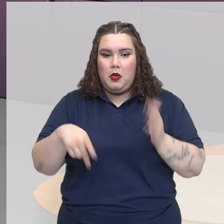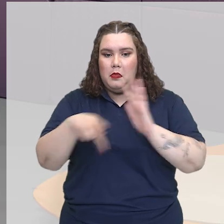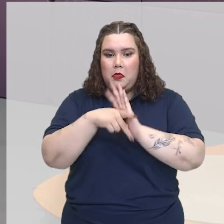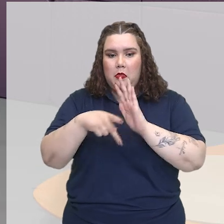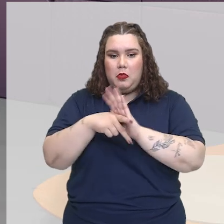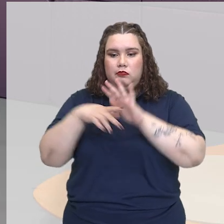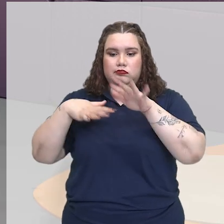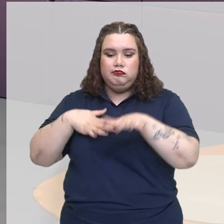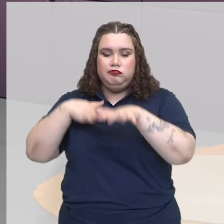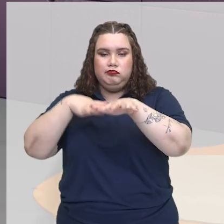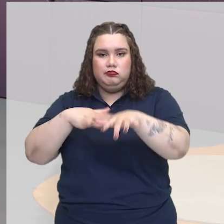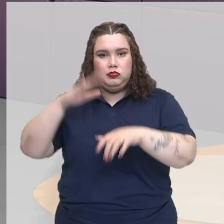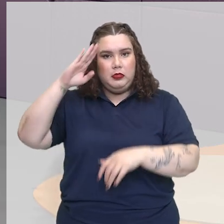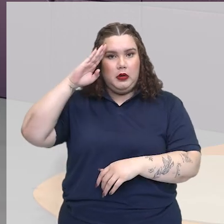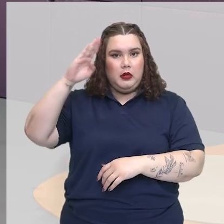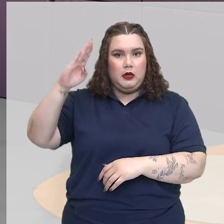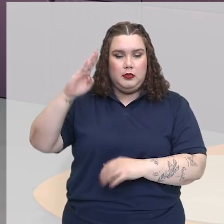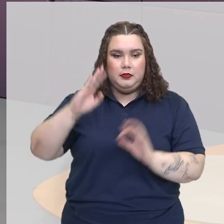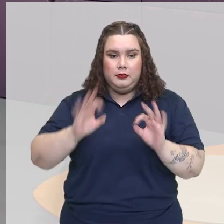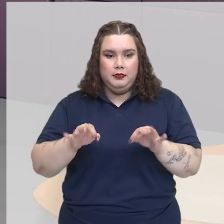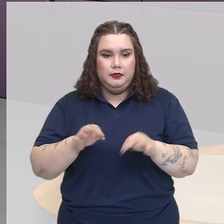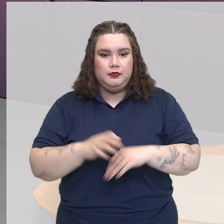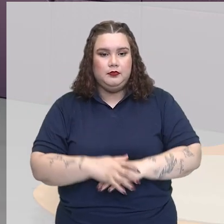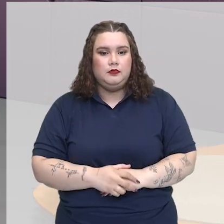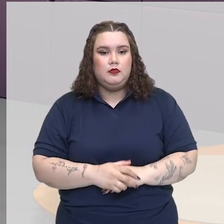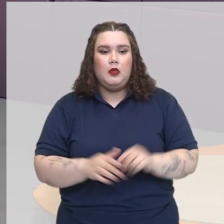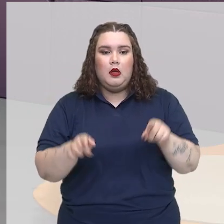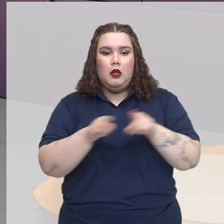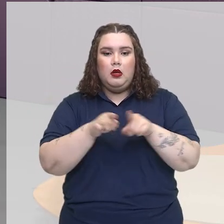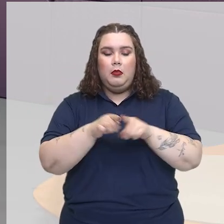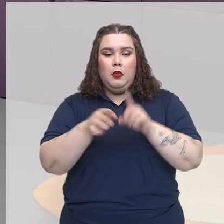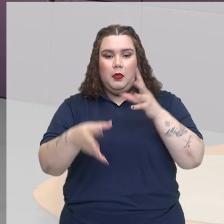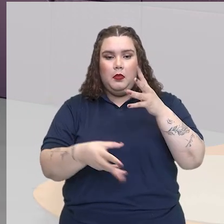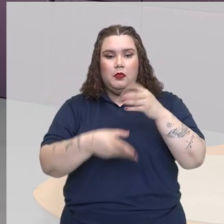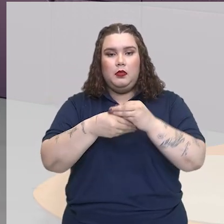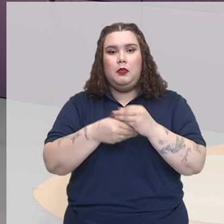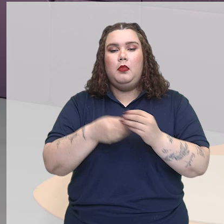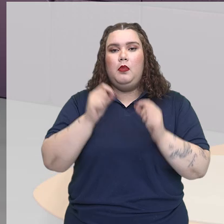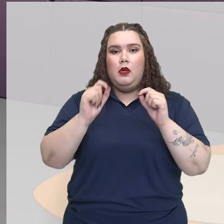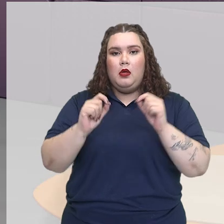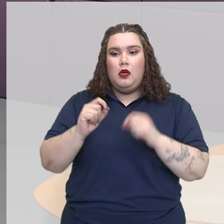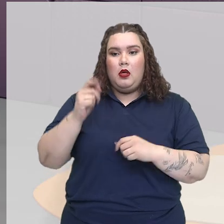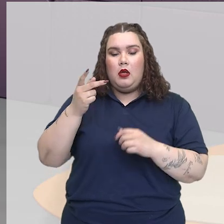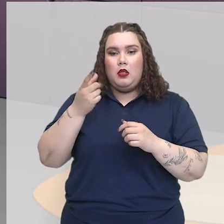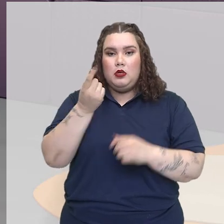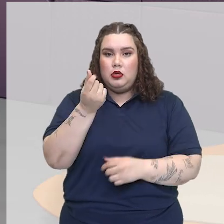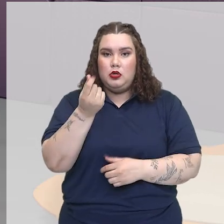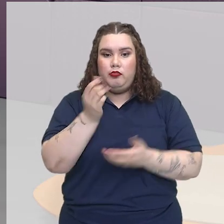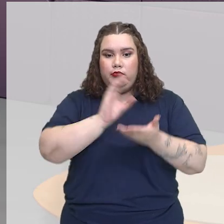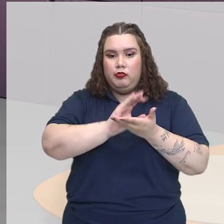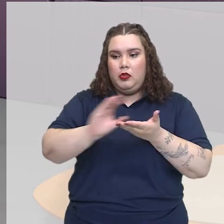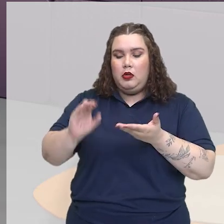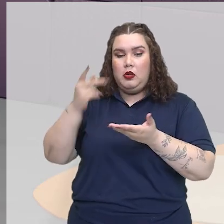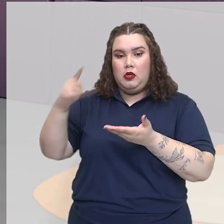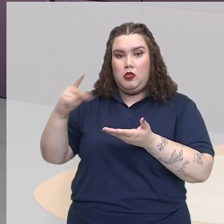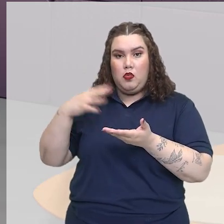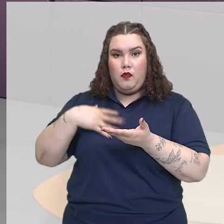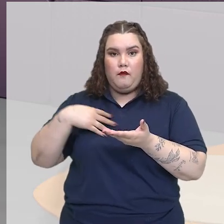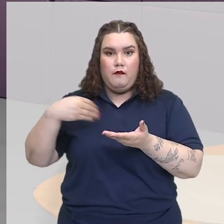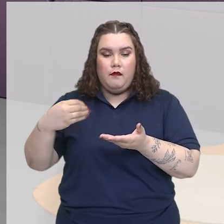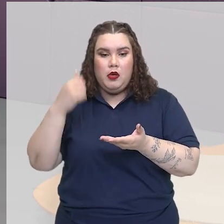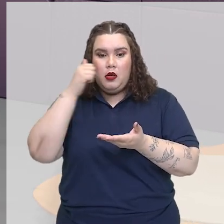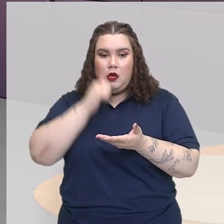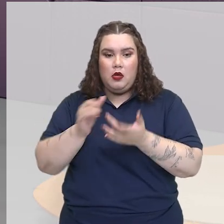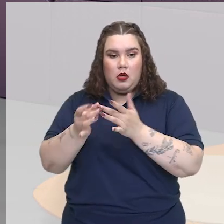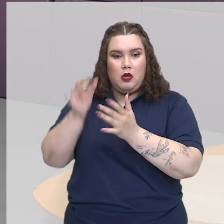do exército do senhor, né? Contribuir financeiramente no casamento da filha do